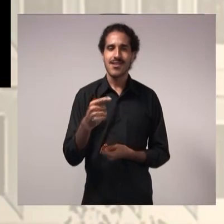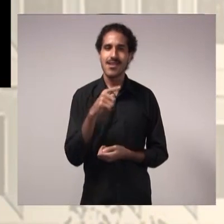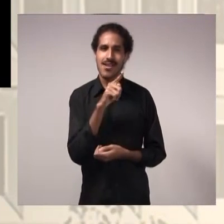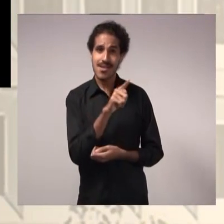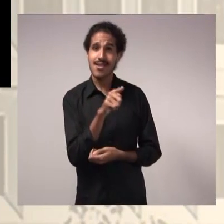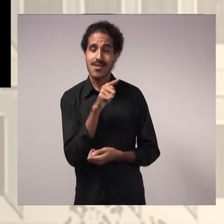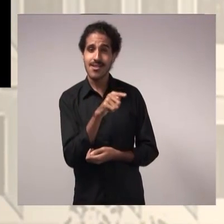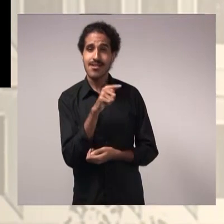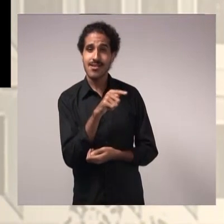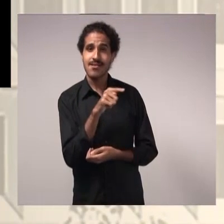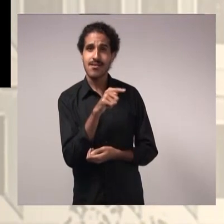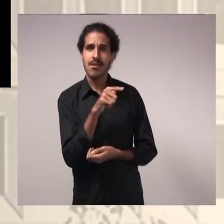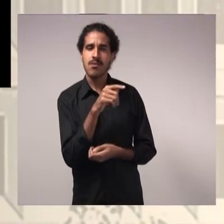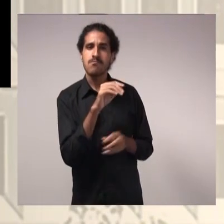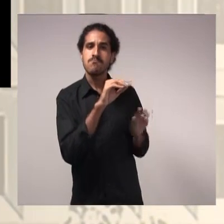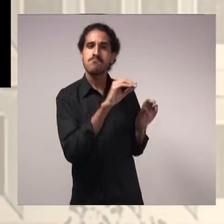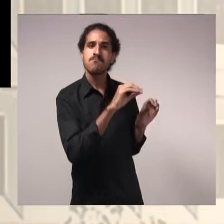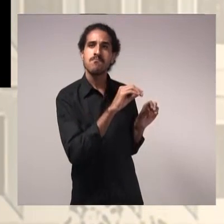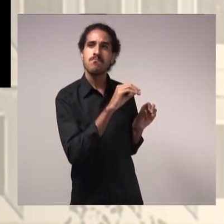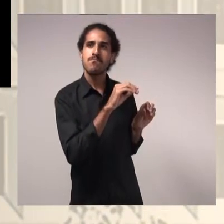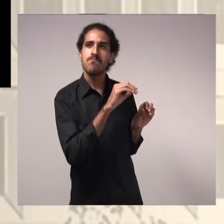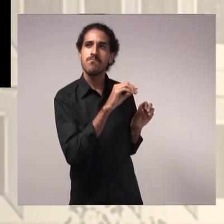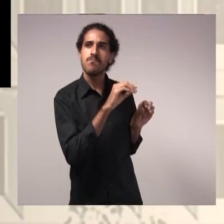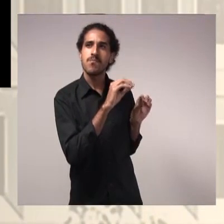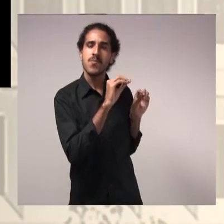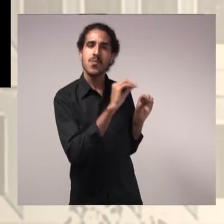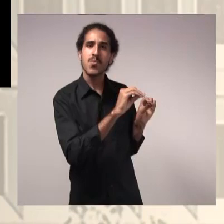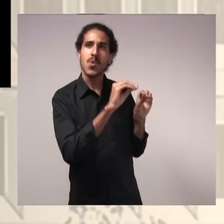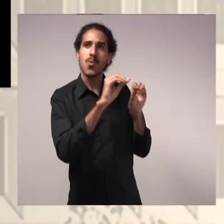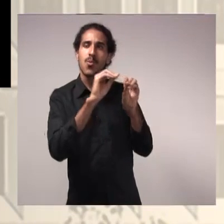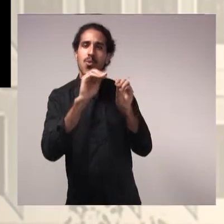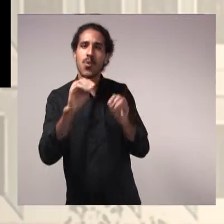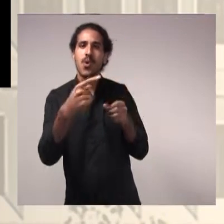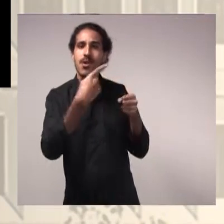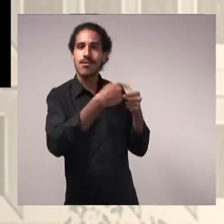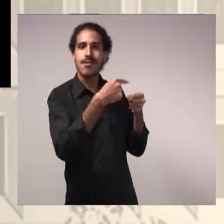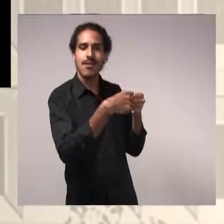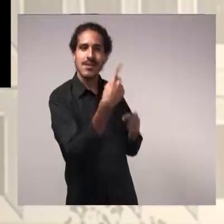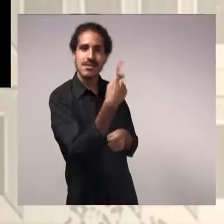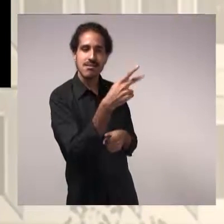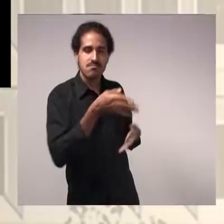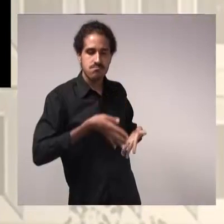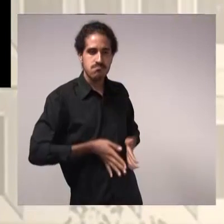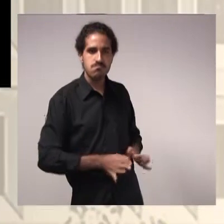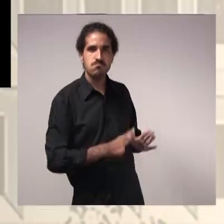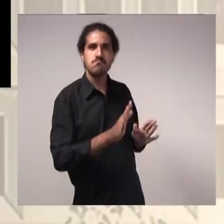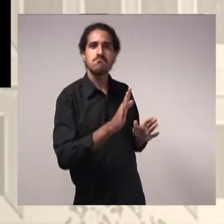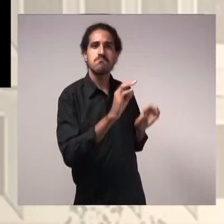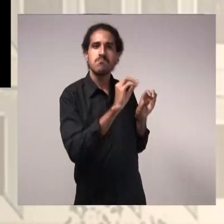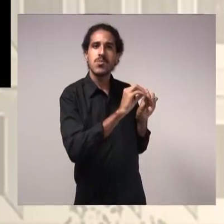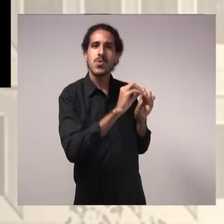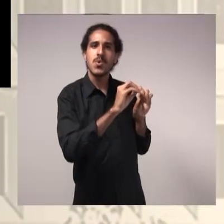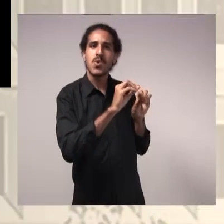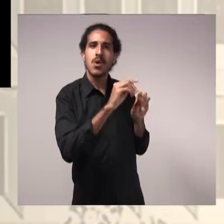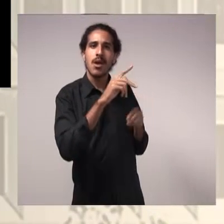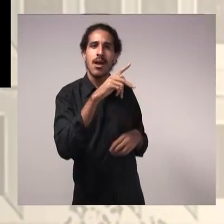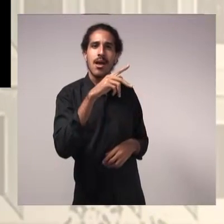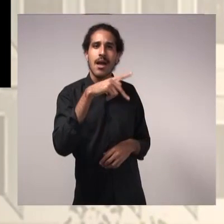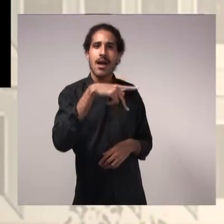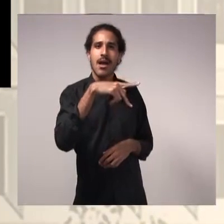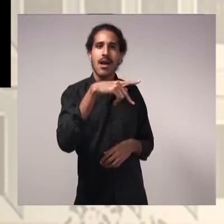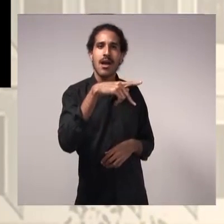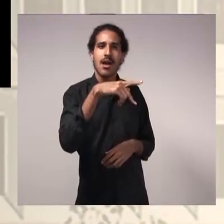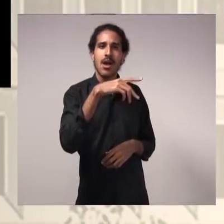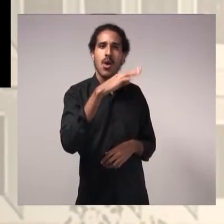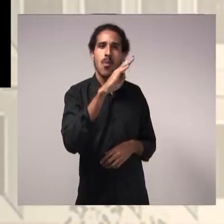foi mandado de sua cidade natal, a pequenina Gando, em